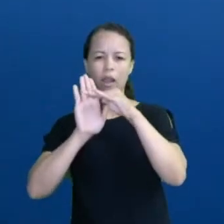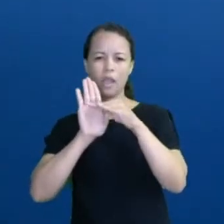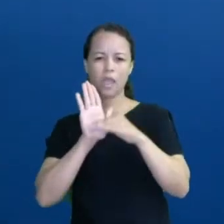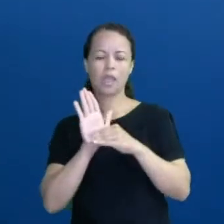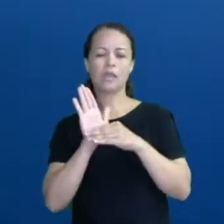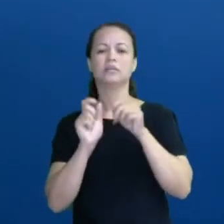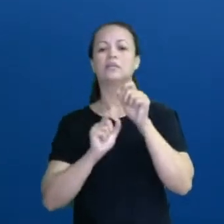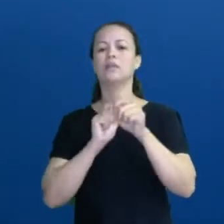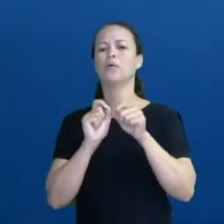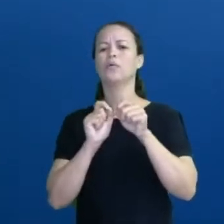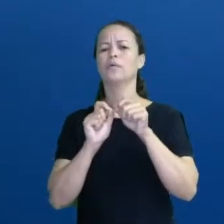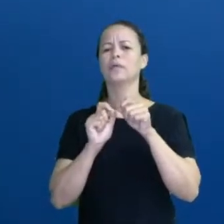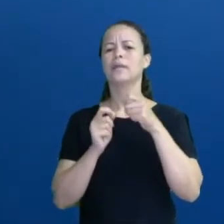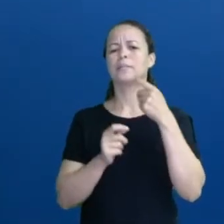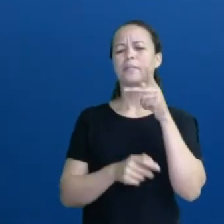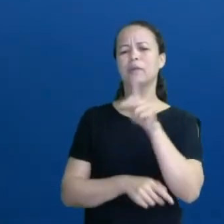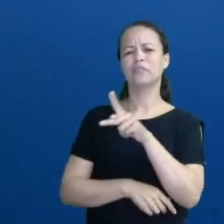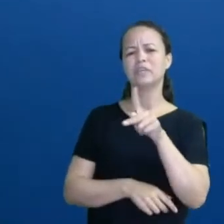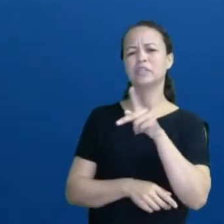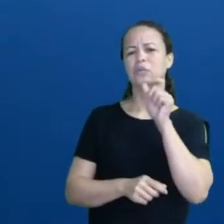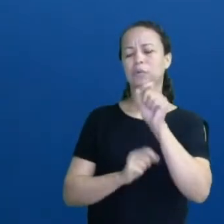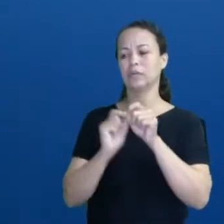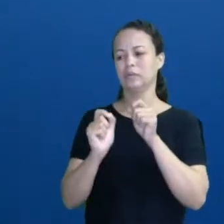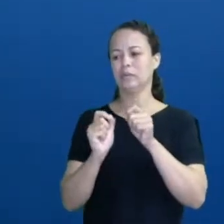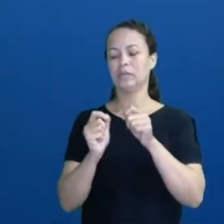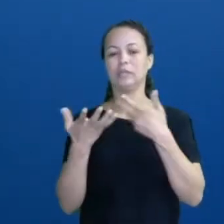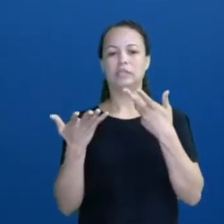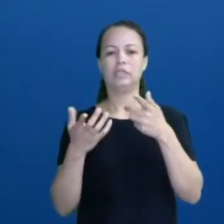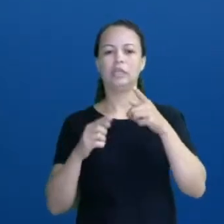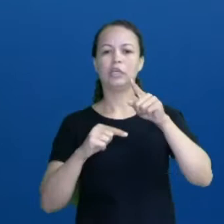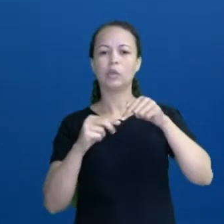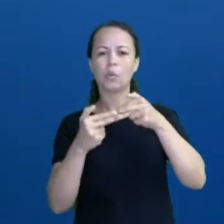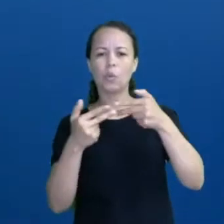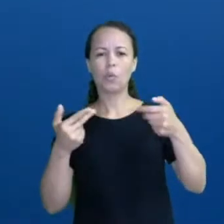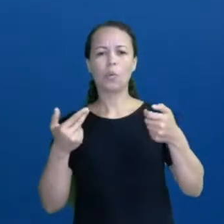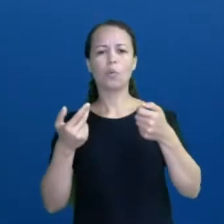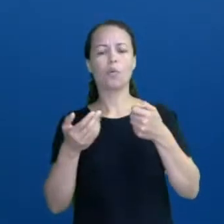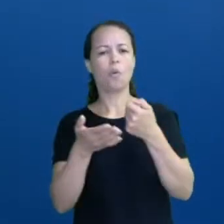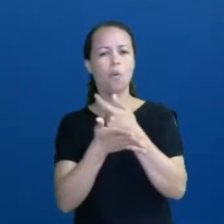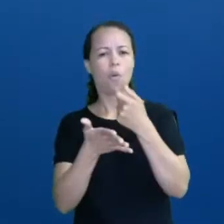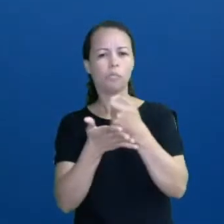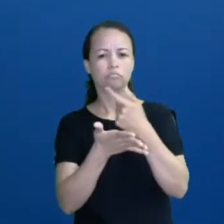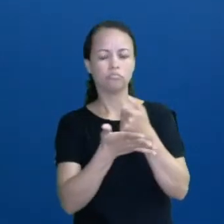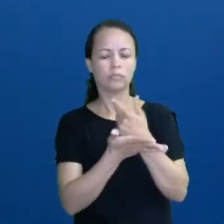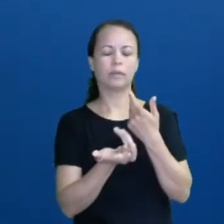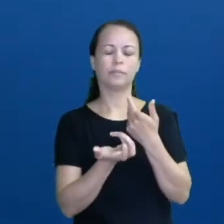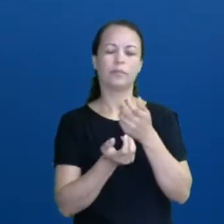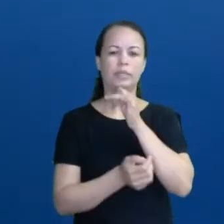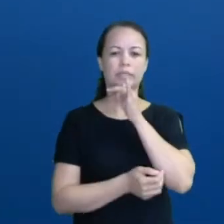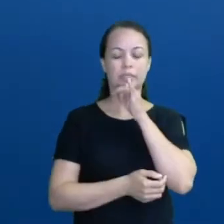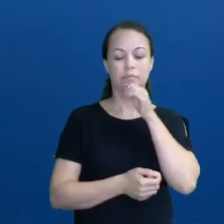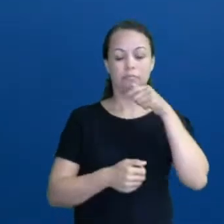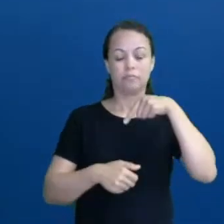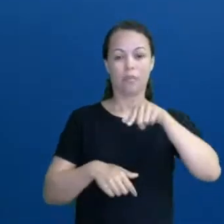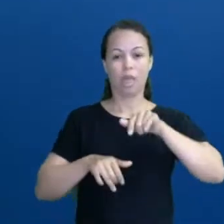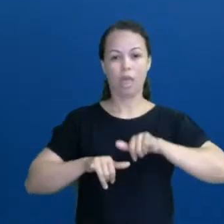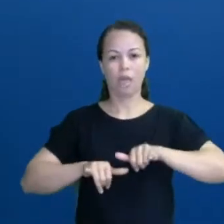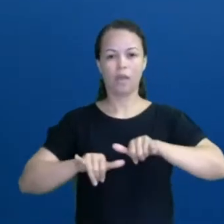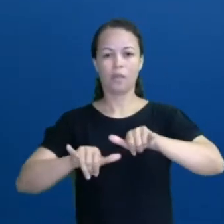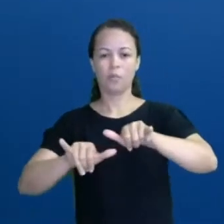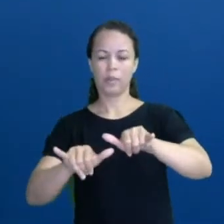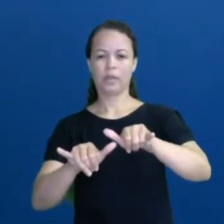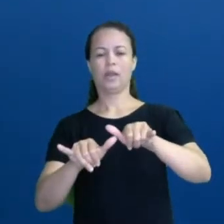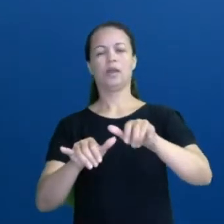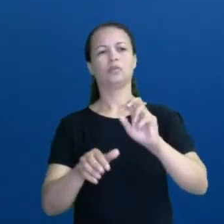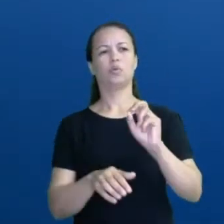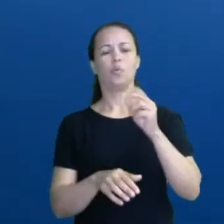tia? Essa aqui é a lista de compras. Como assim? Quando a gente vai ao mercado ou quando a gente